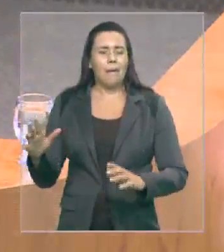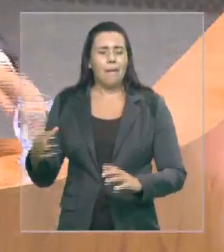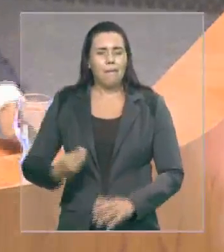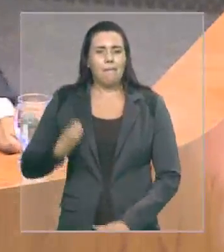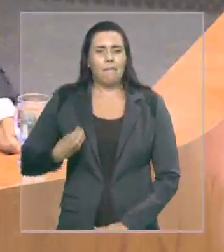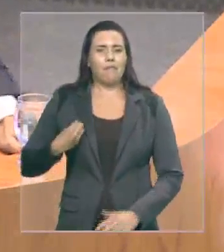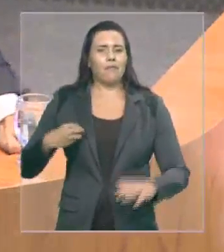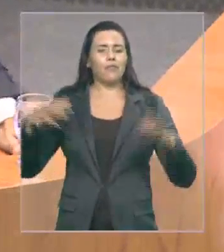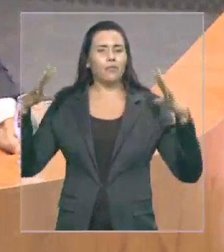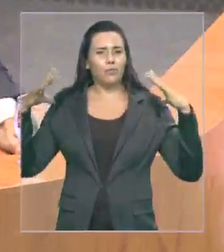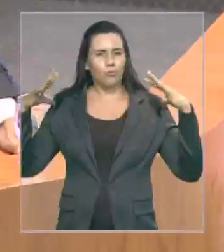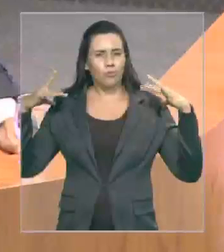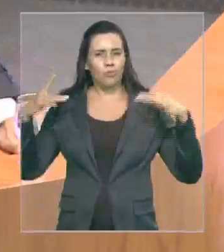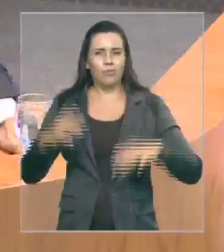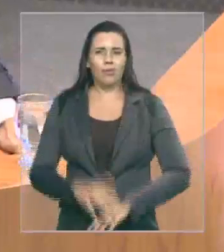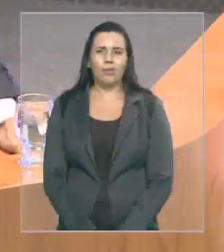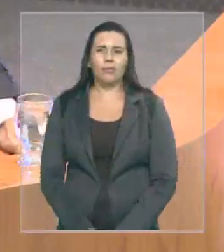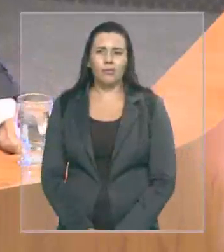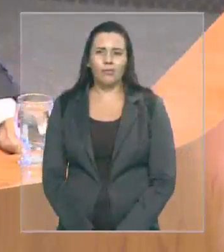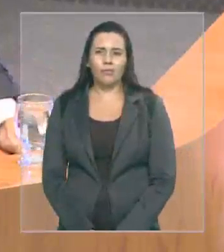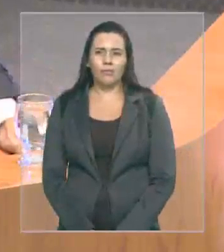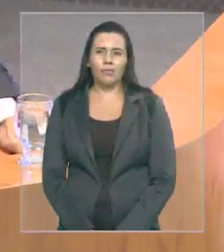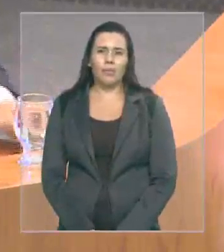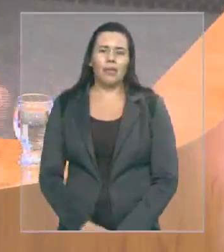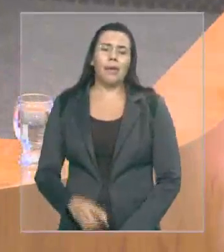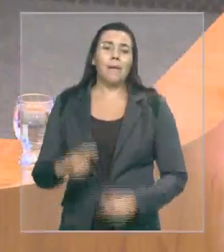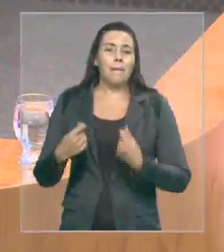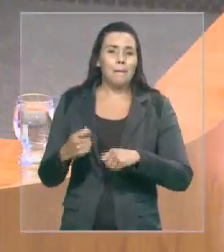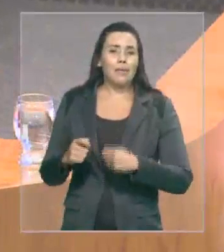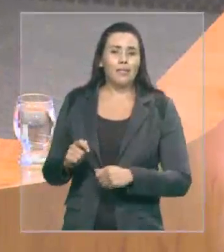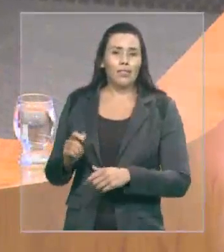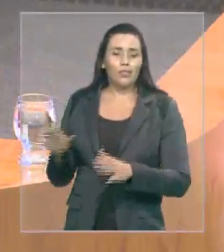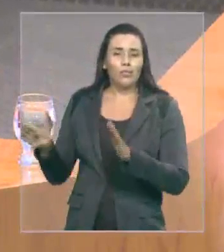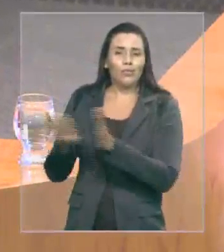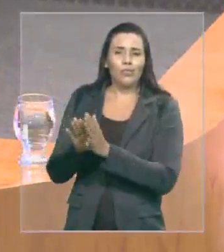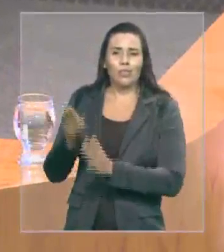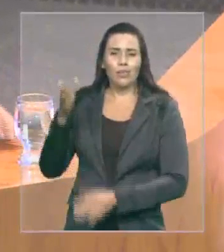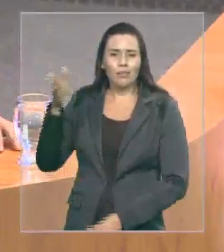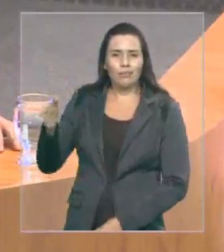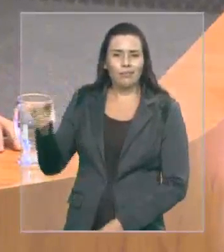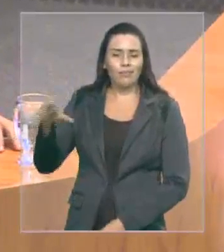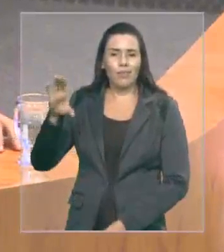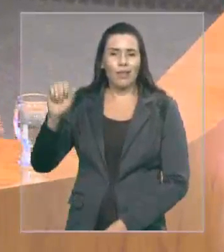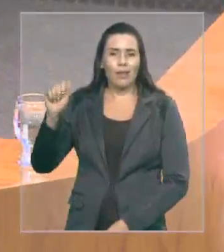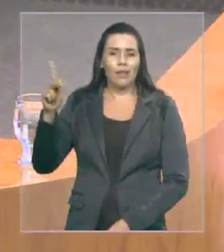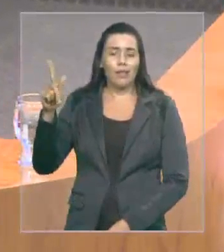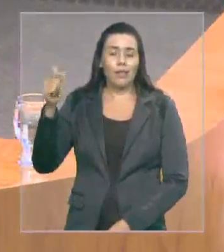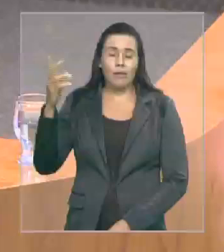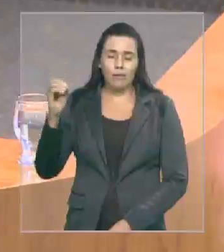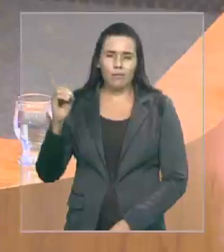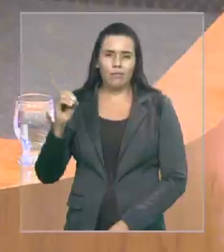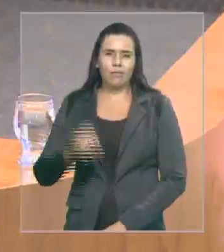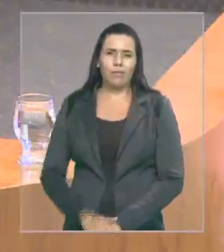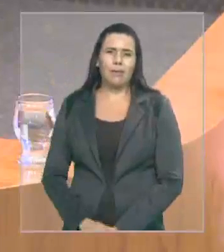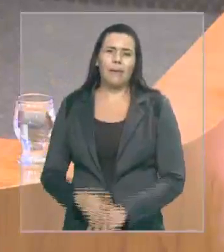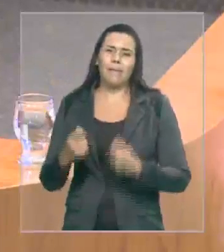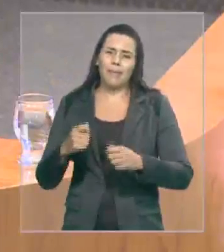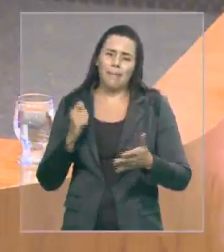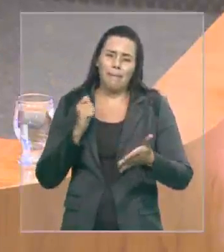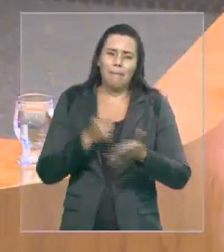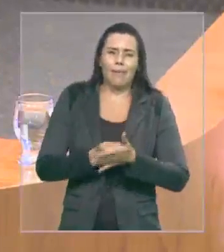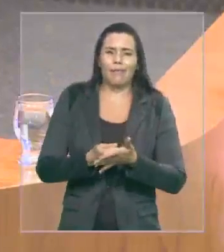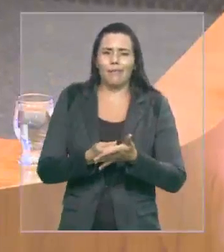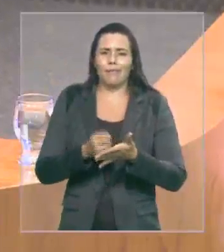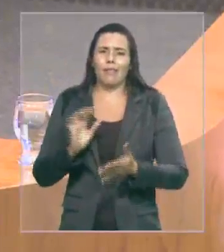vir trabalhar no salão de beleza aqui no Calhau para chegar às 8 horas e pagando uma passagem altíssima. Experimente o transporte público de